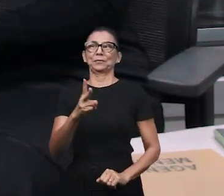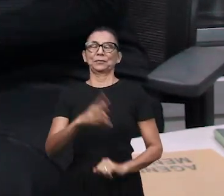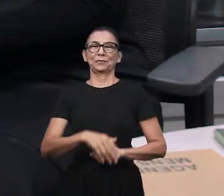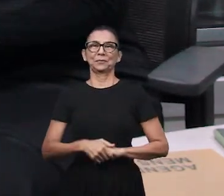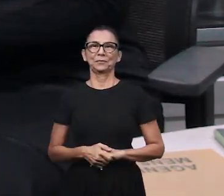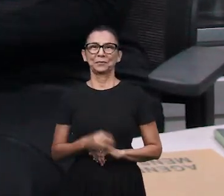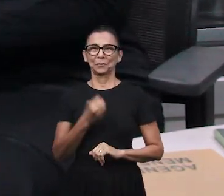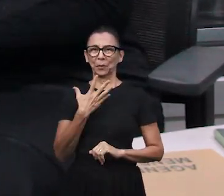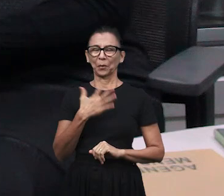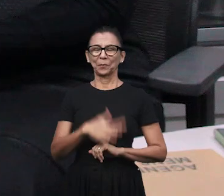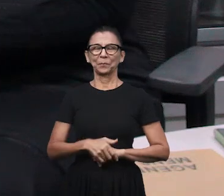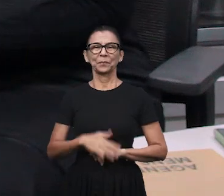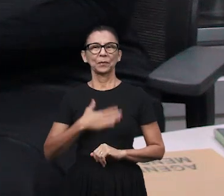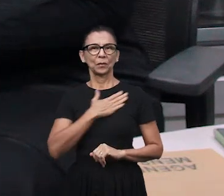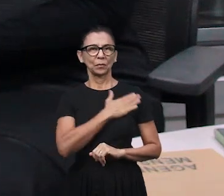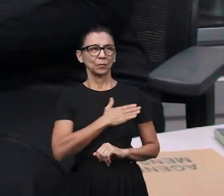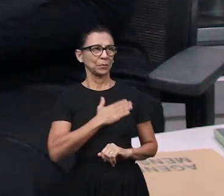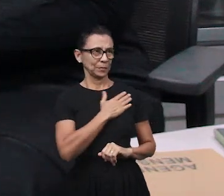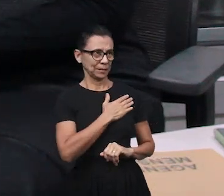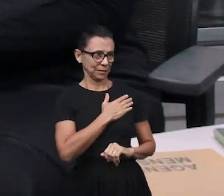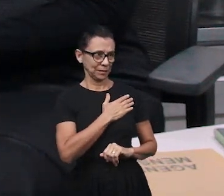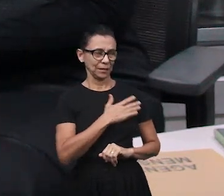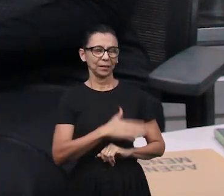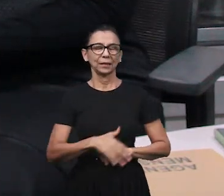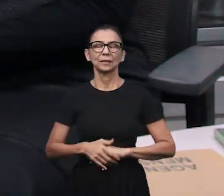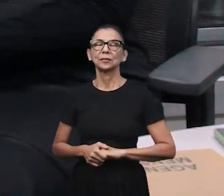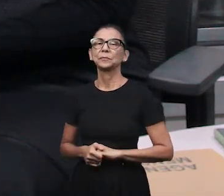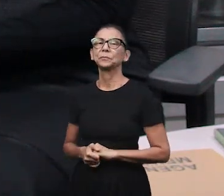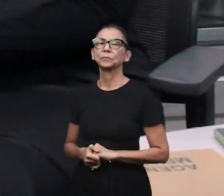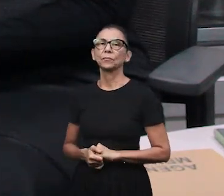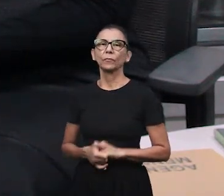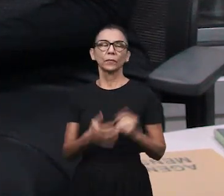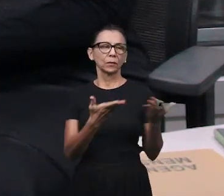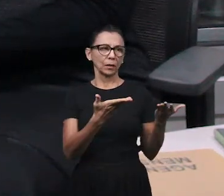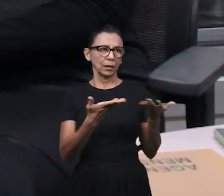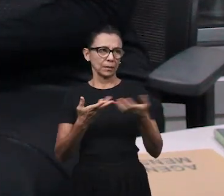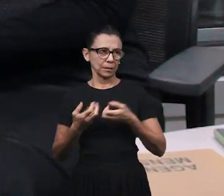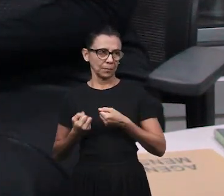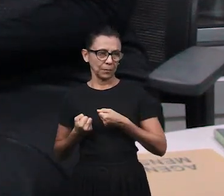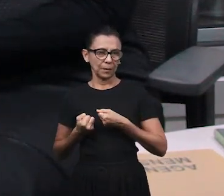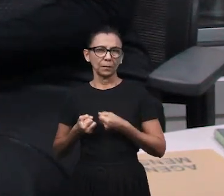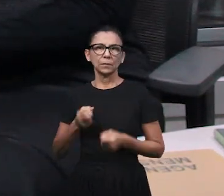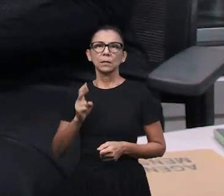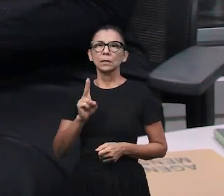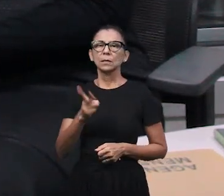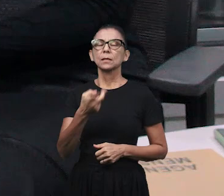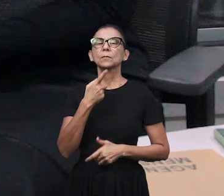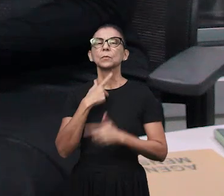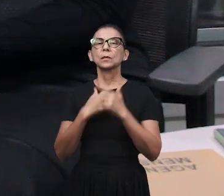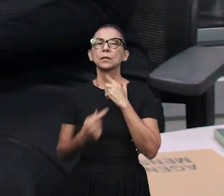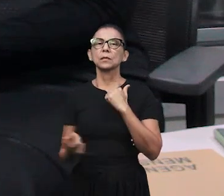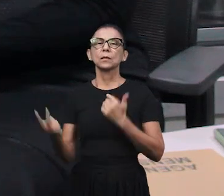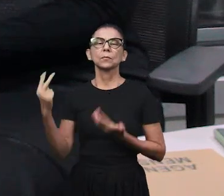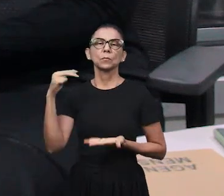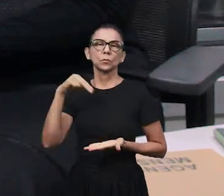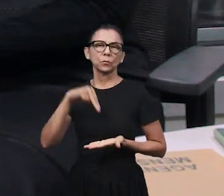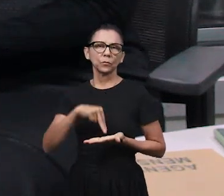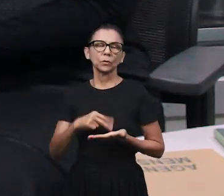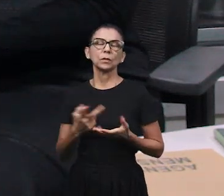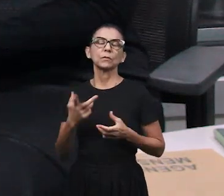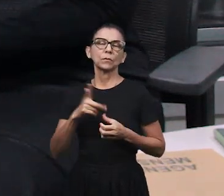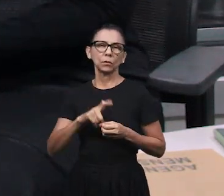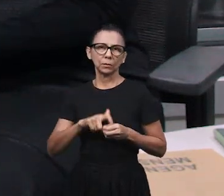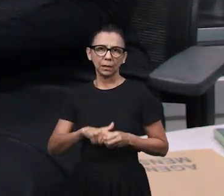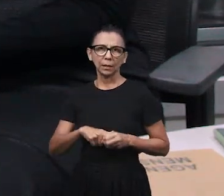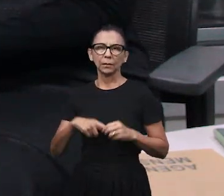sobrevivi. Foi bom. Um grande prazer tê-la conosco aqui no Manaim Entrevista. Sempre que desejar, esteja